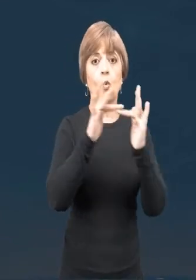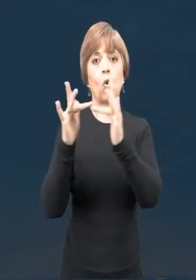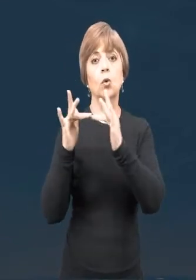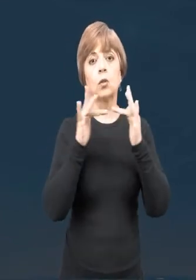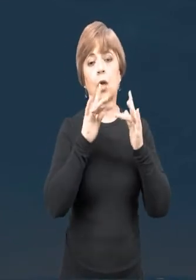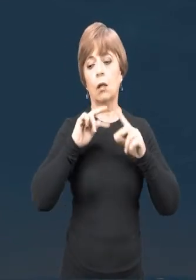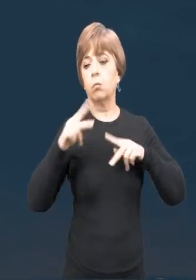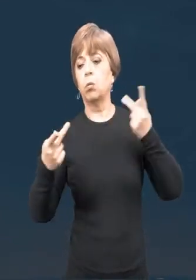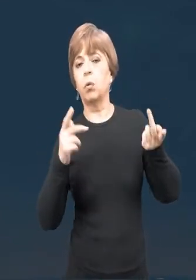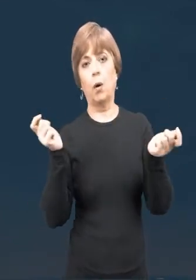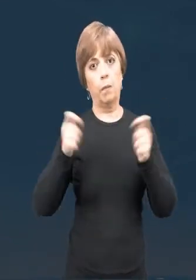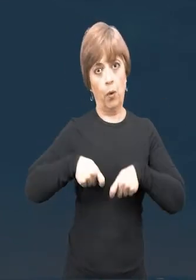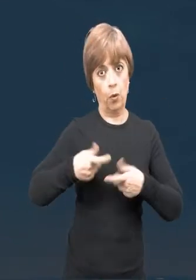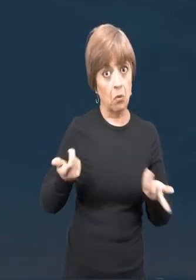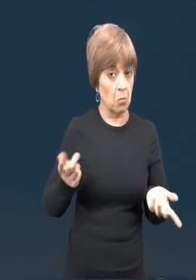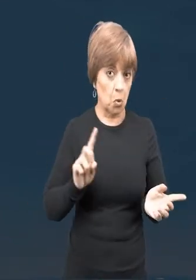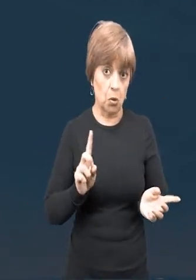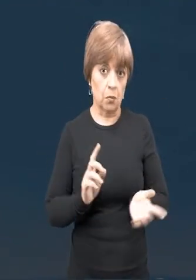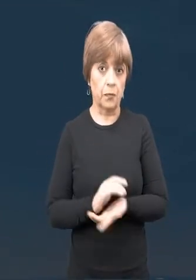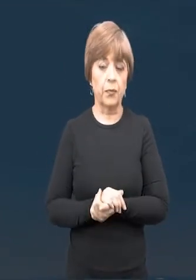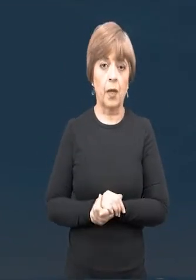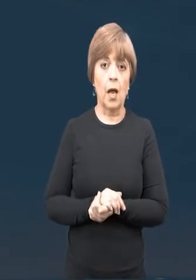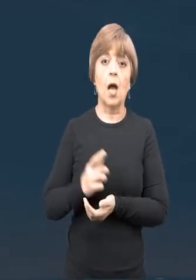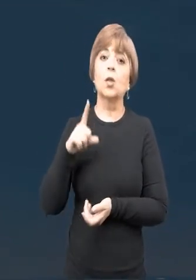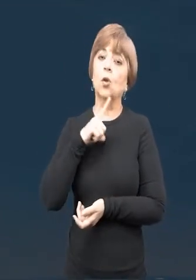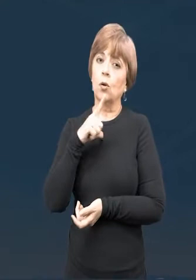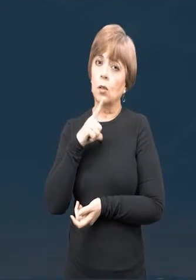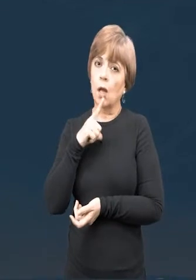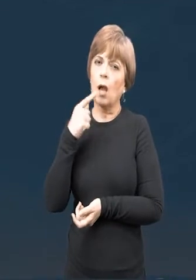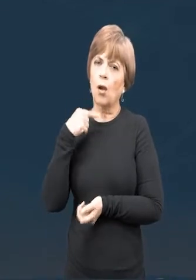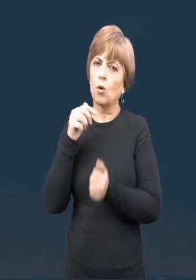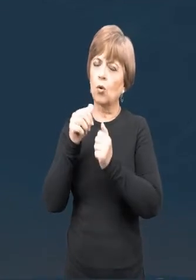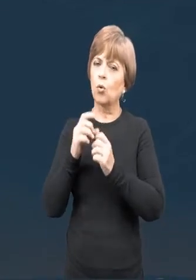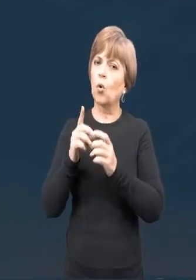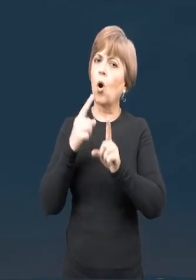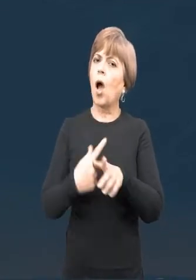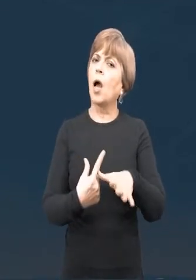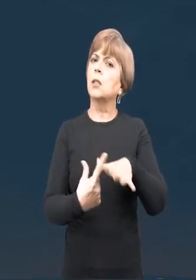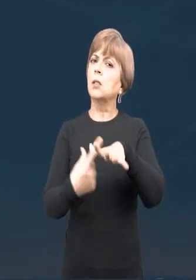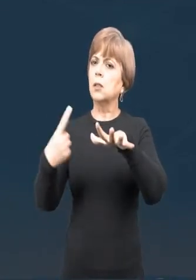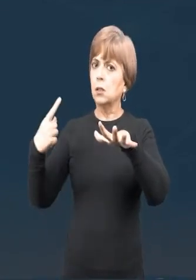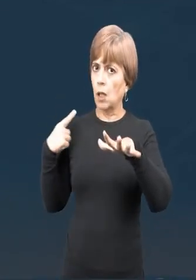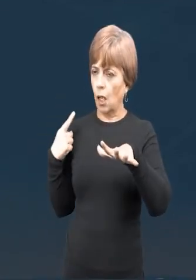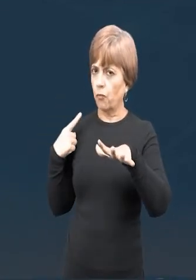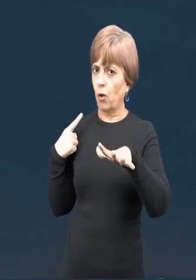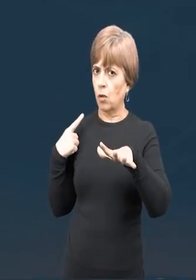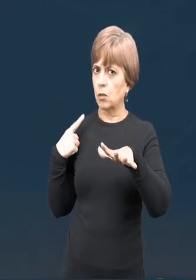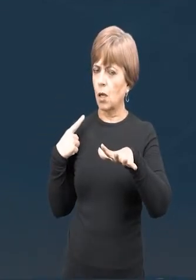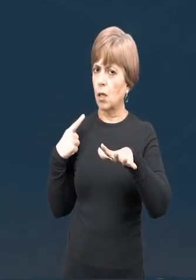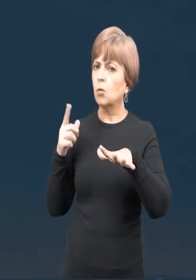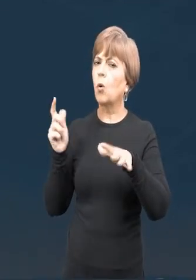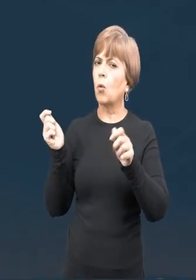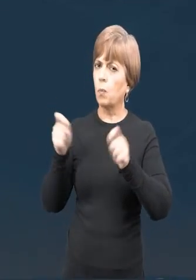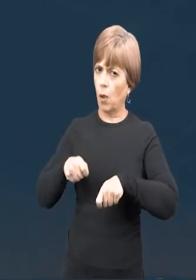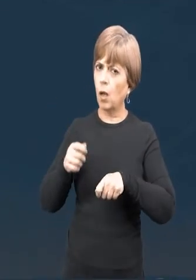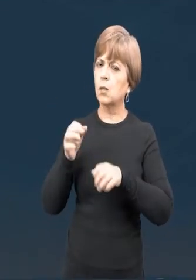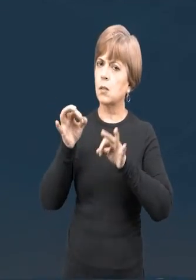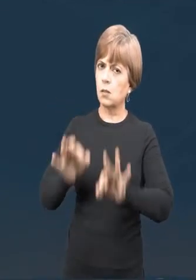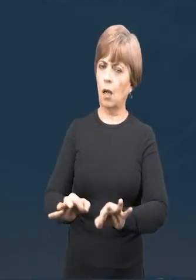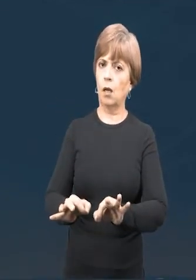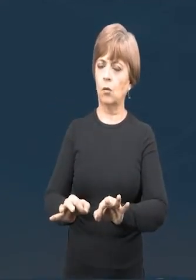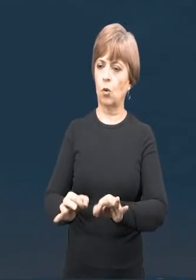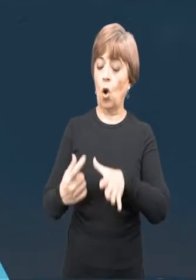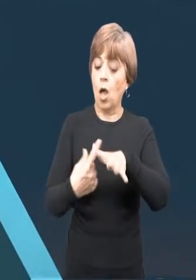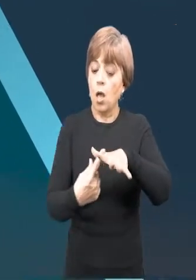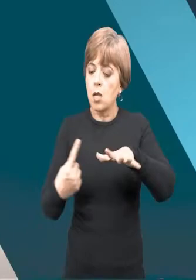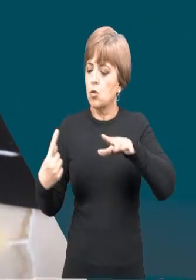tiveram contato. A partir disso, a gente consegue fazer um distanciamento social qualificado, né? Ou seja, realmente isolar